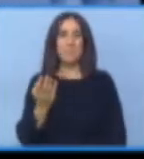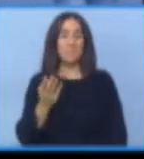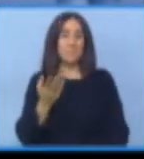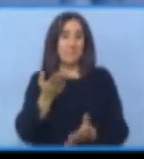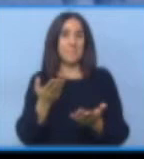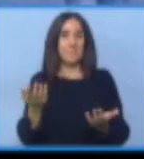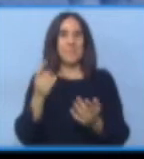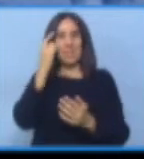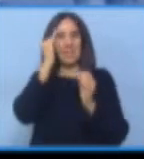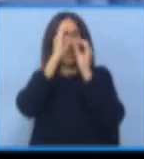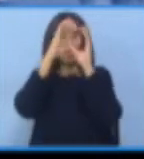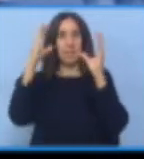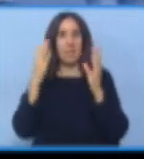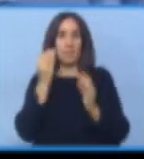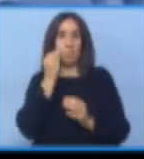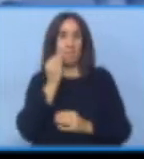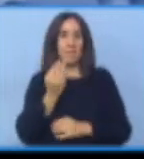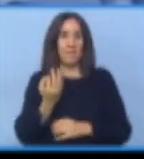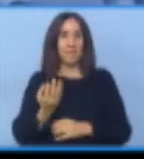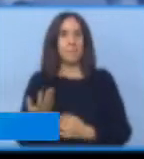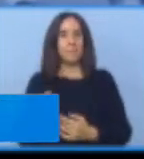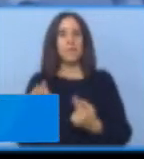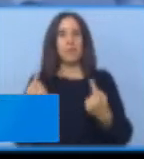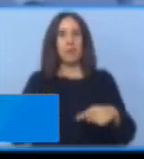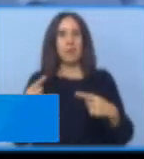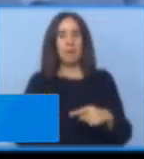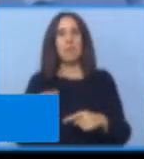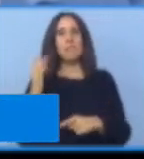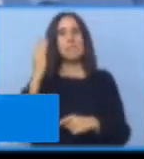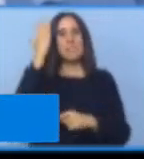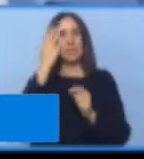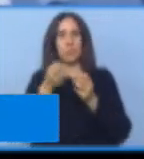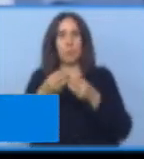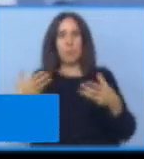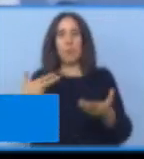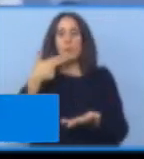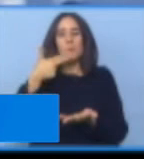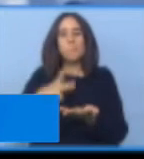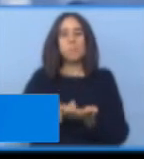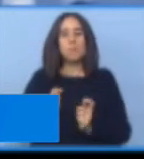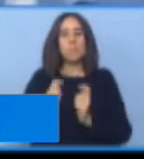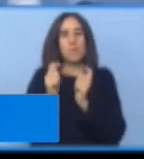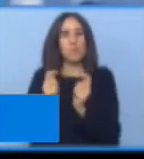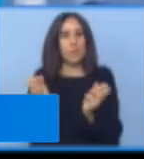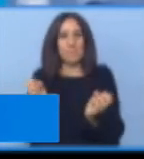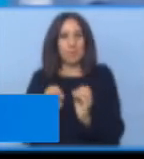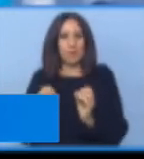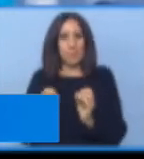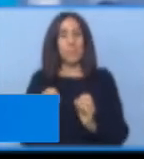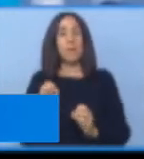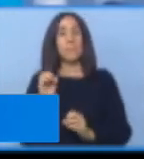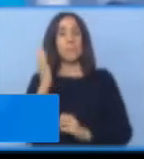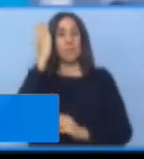ideia é, partindo da premissa, que existem muito mais santos do que aqueles que são realmente canonizados e existem